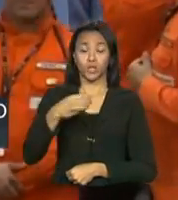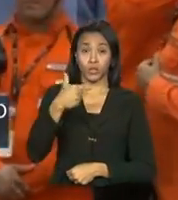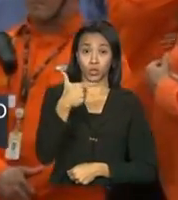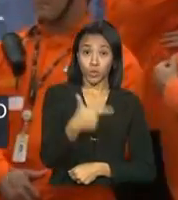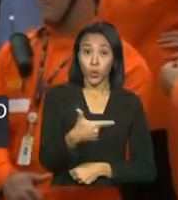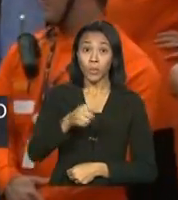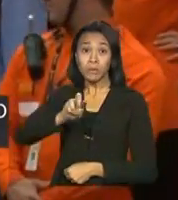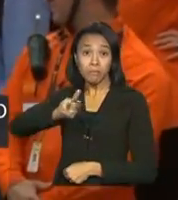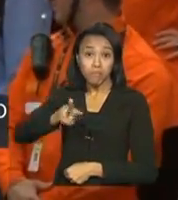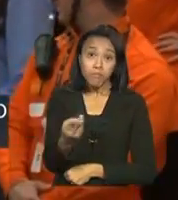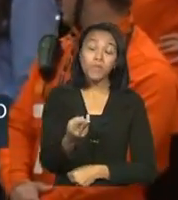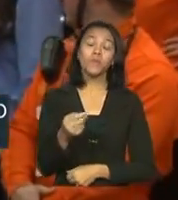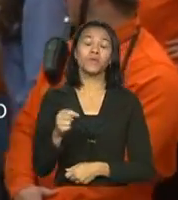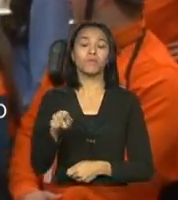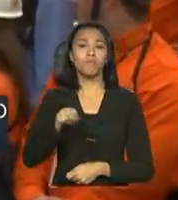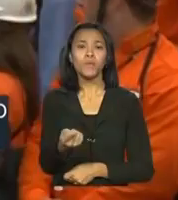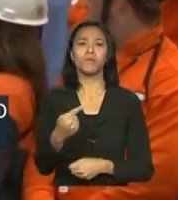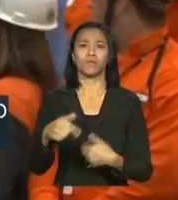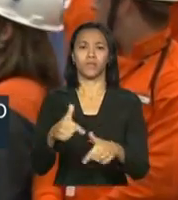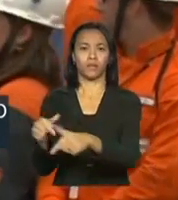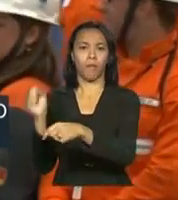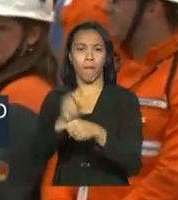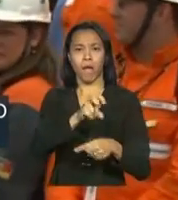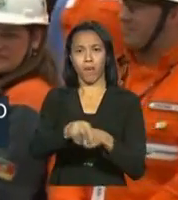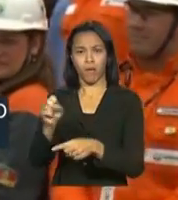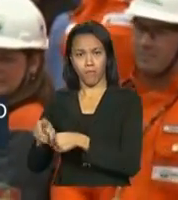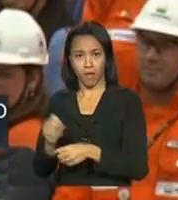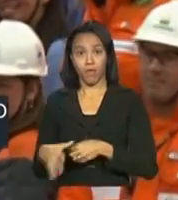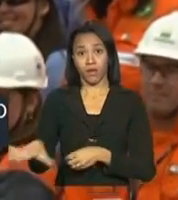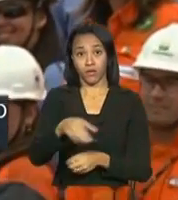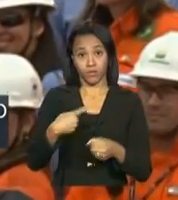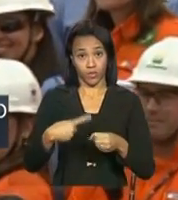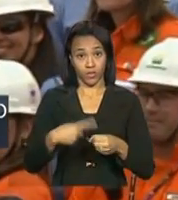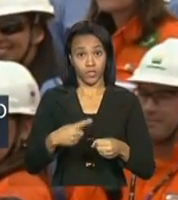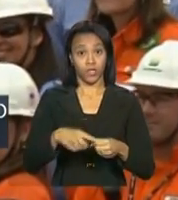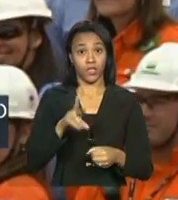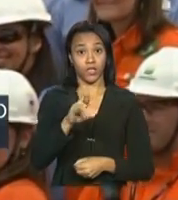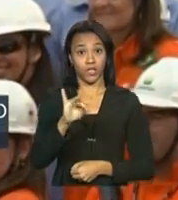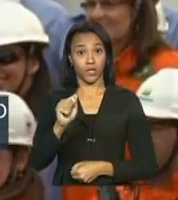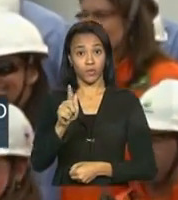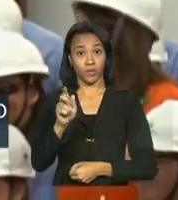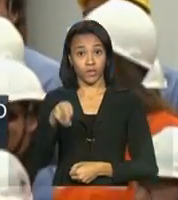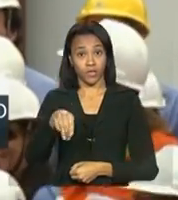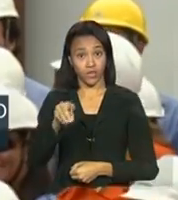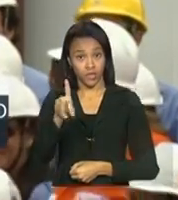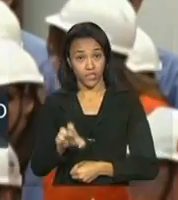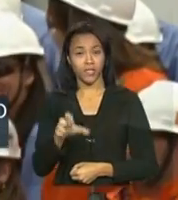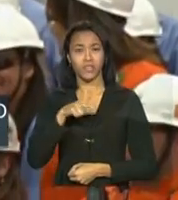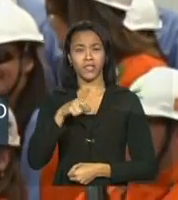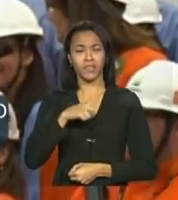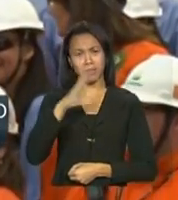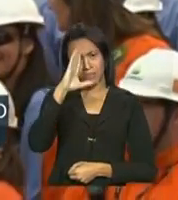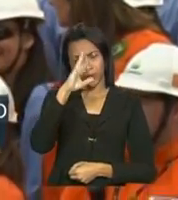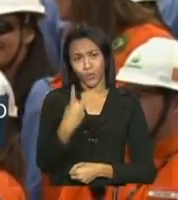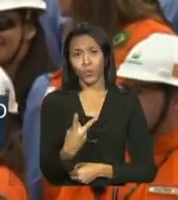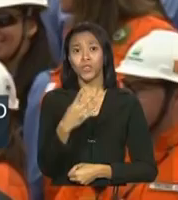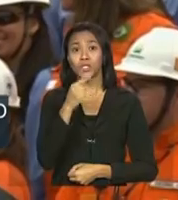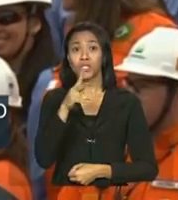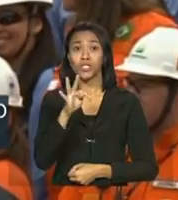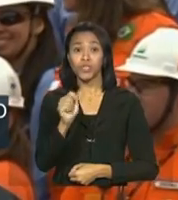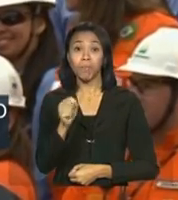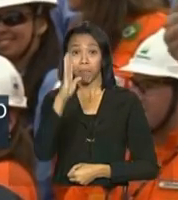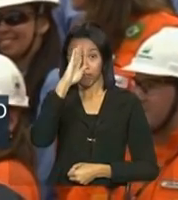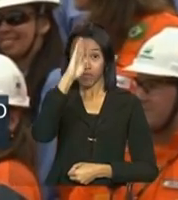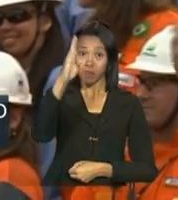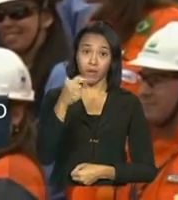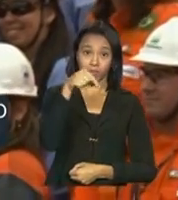empregos diretos no município de Rio Grande. E existem dois tipos principais de plataformas de petróleo: